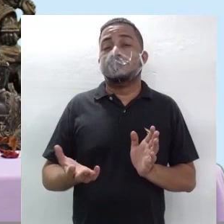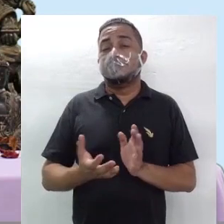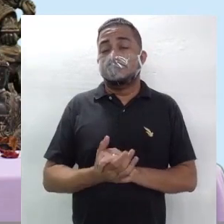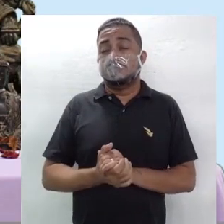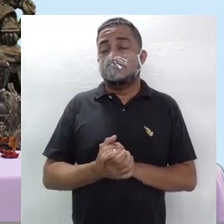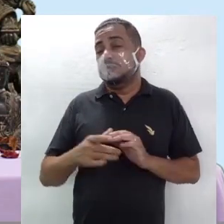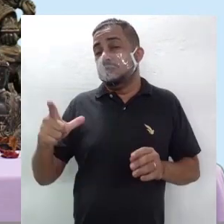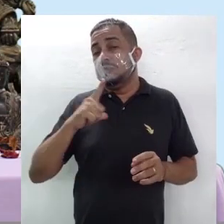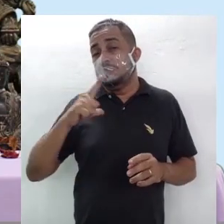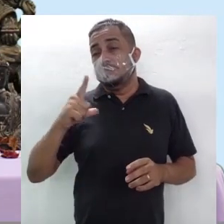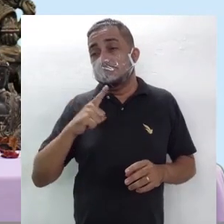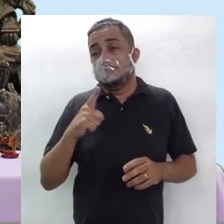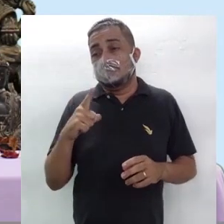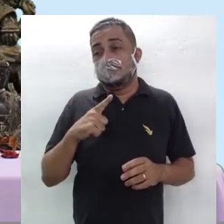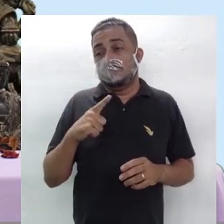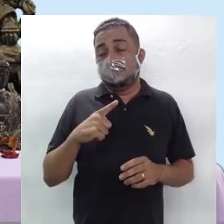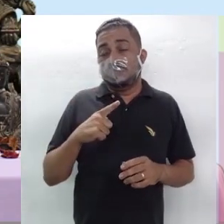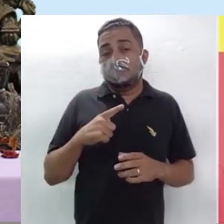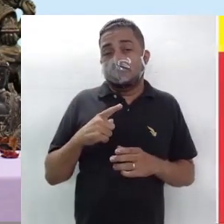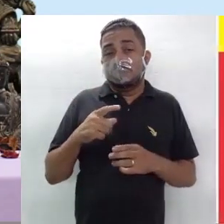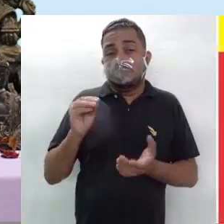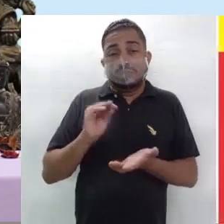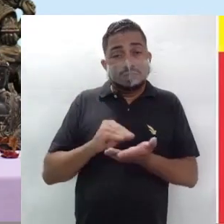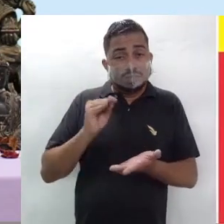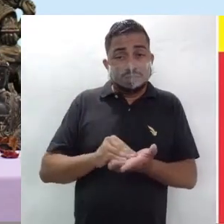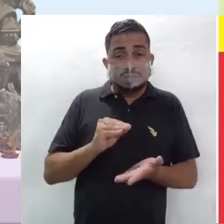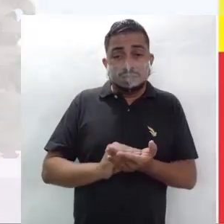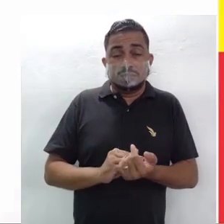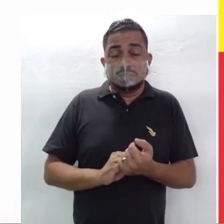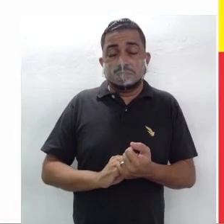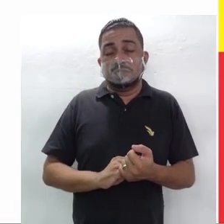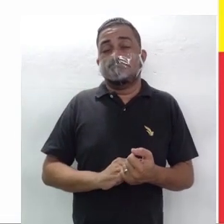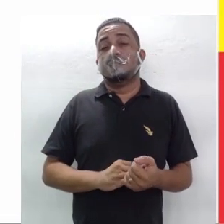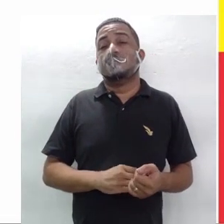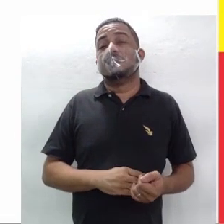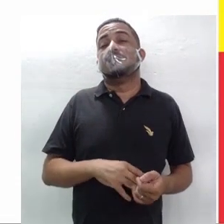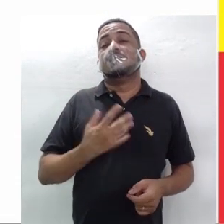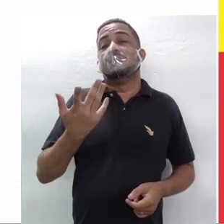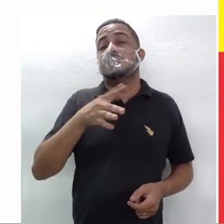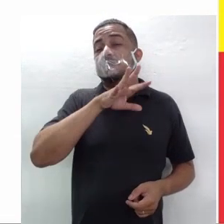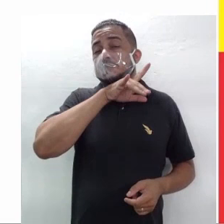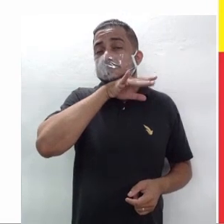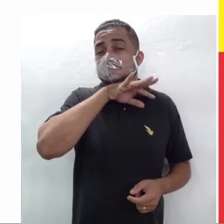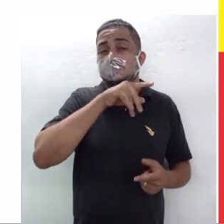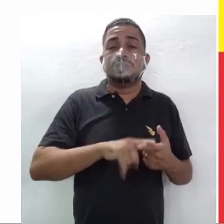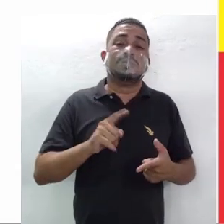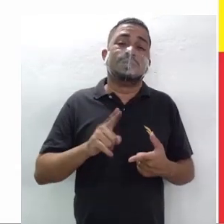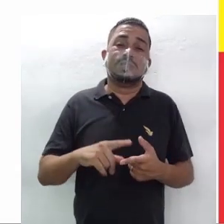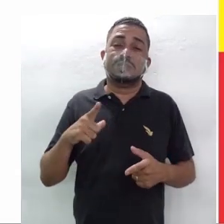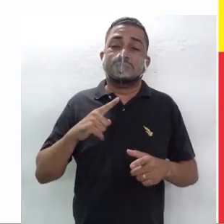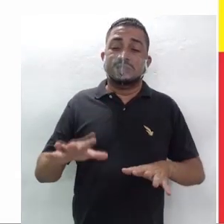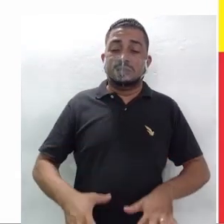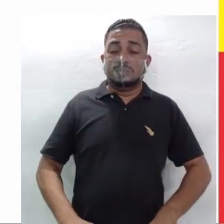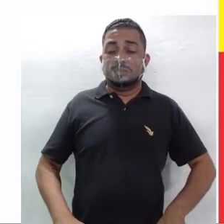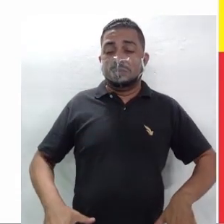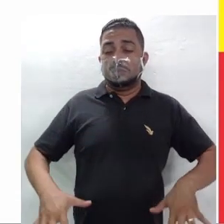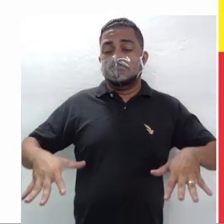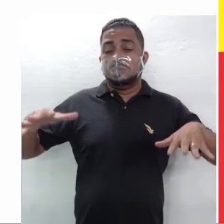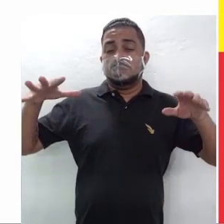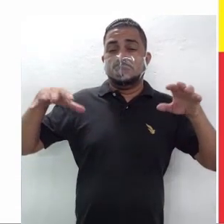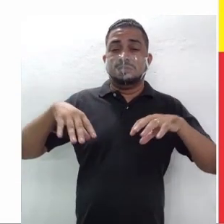mananciais. Né? A gente tem a extinção de espécies tem também